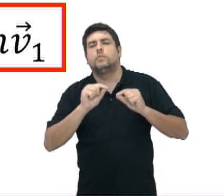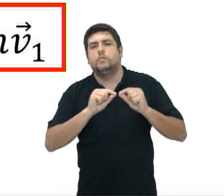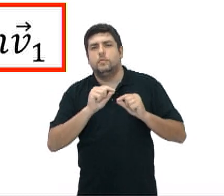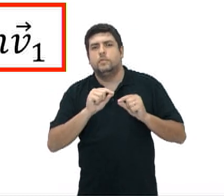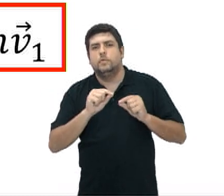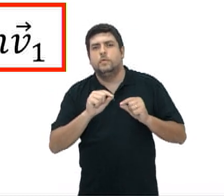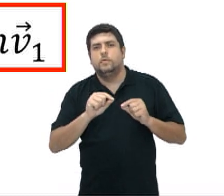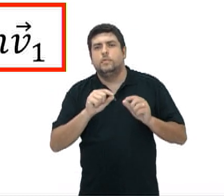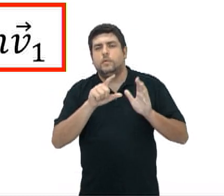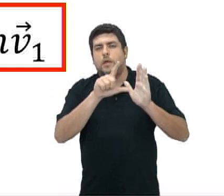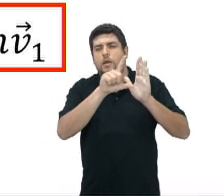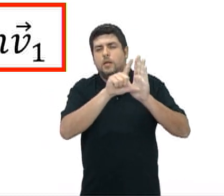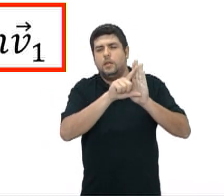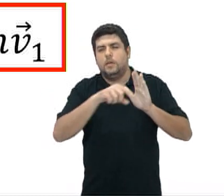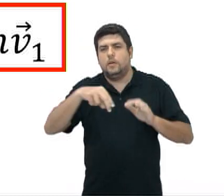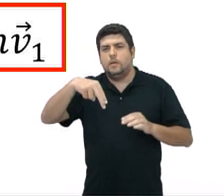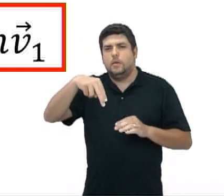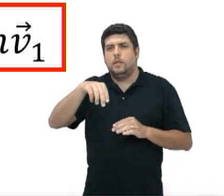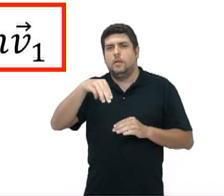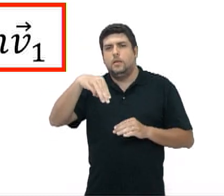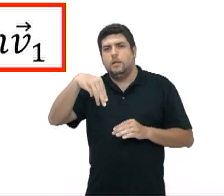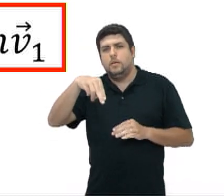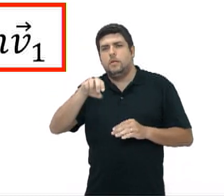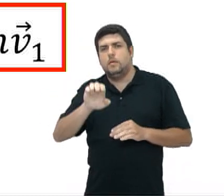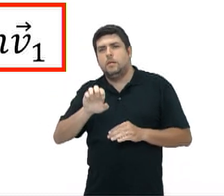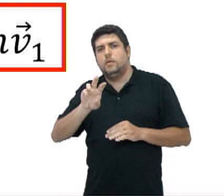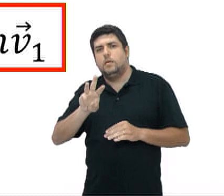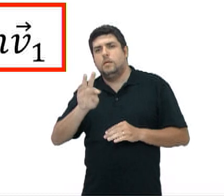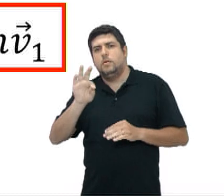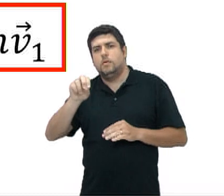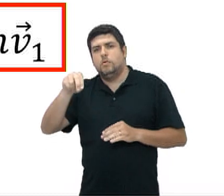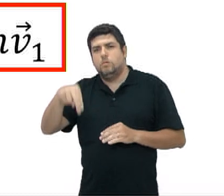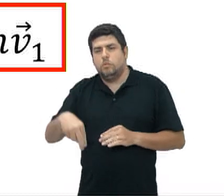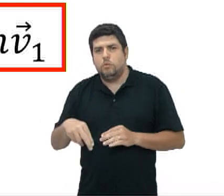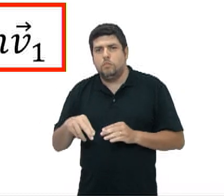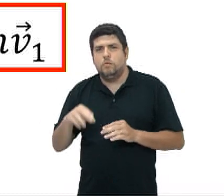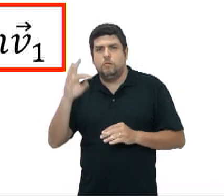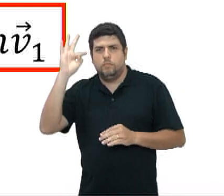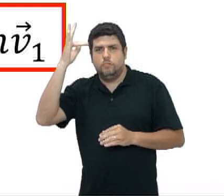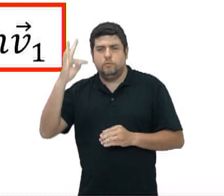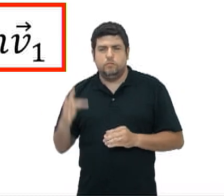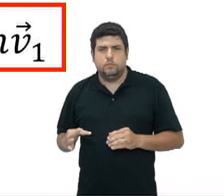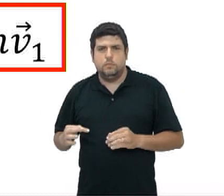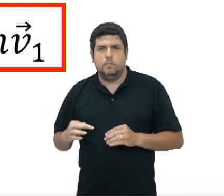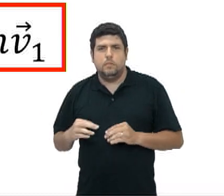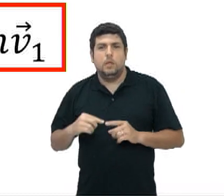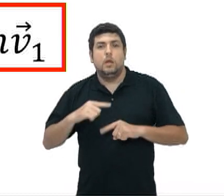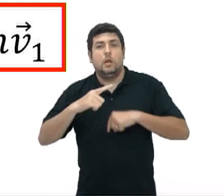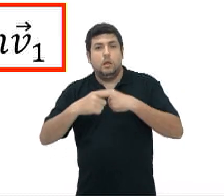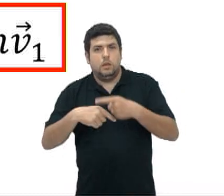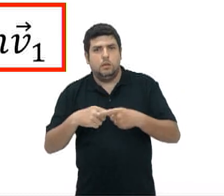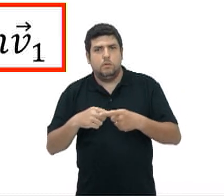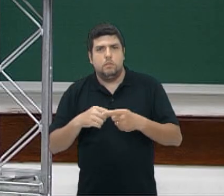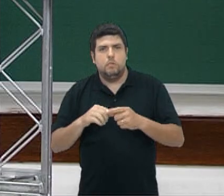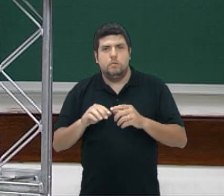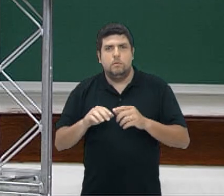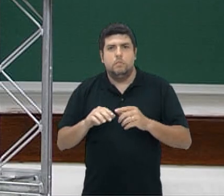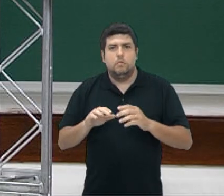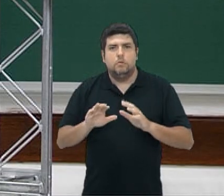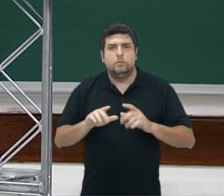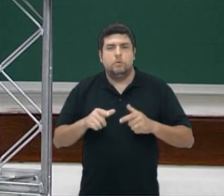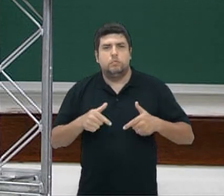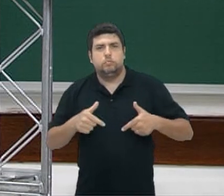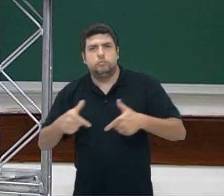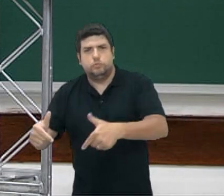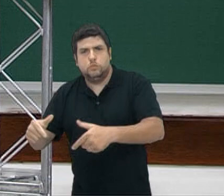Newton. Certo? E vai ter mais uma lei, o princípio da ação e reação, que nós vamos ver para frente, que o nosso amigo Newton, né, ao longo